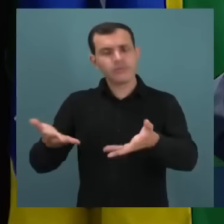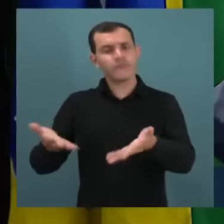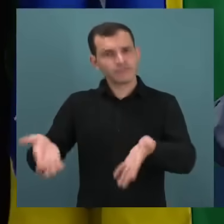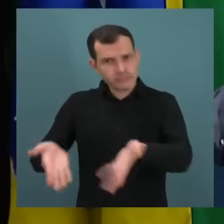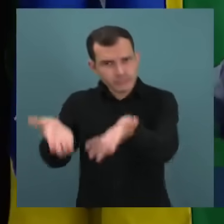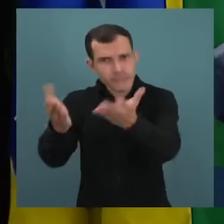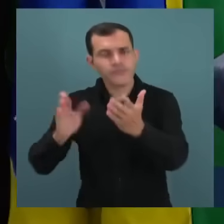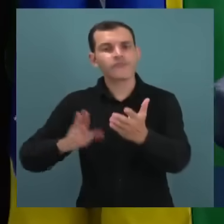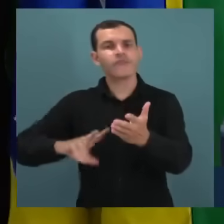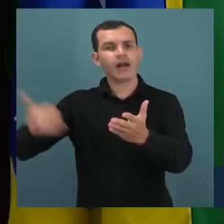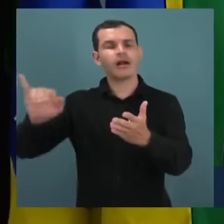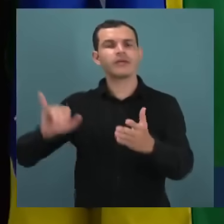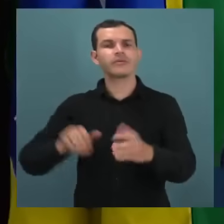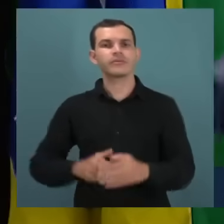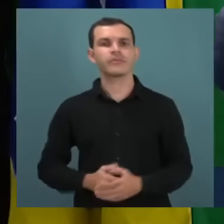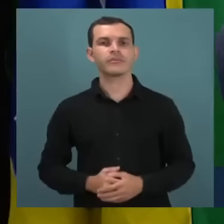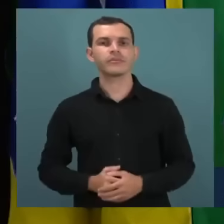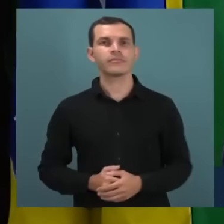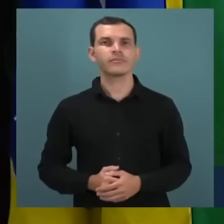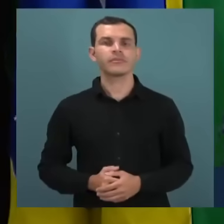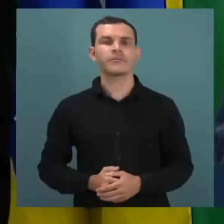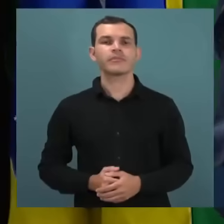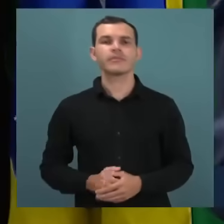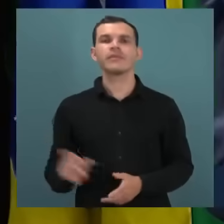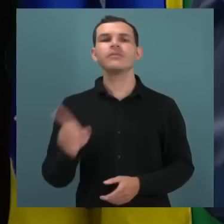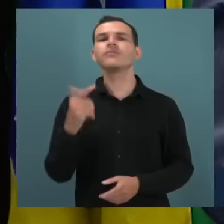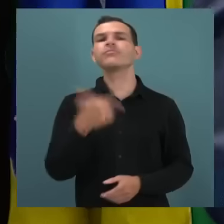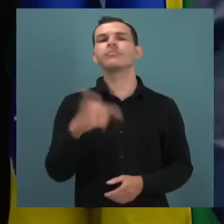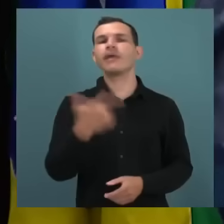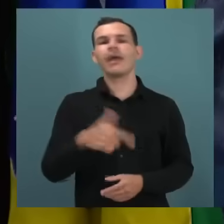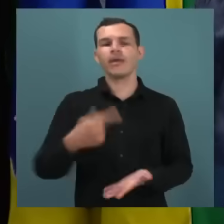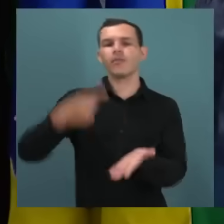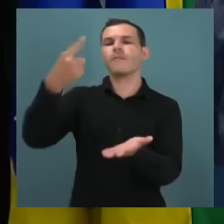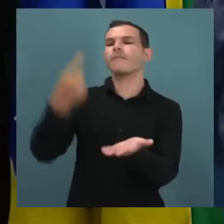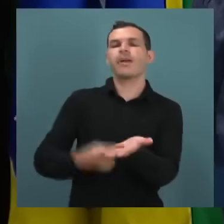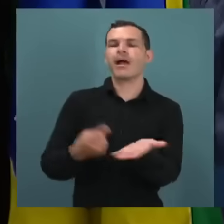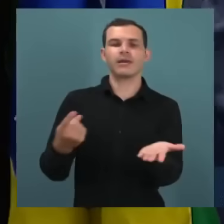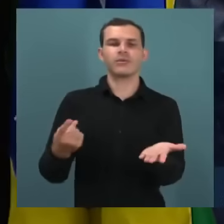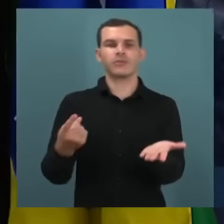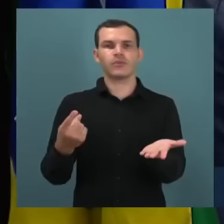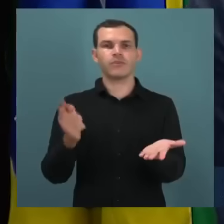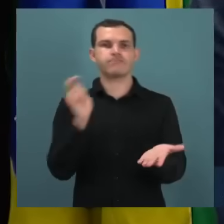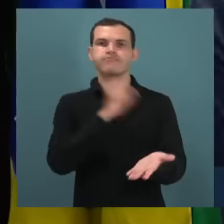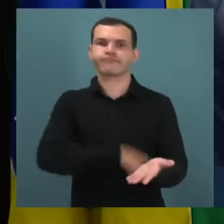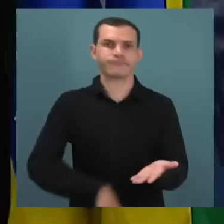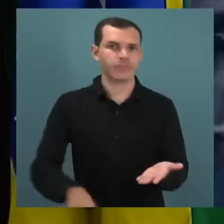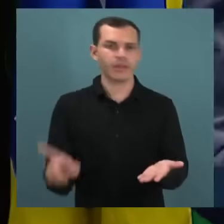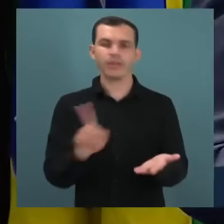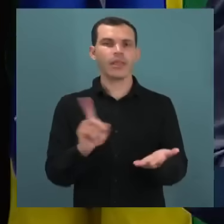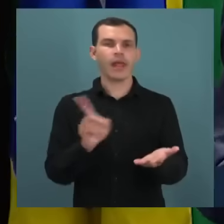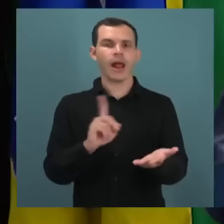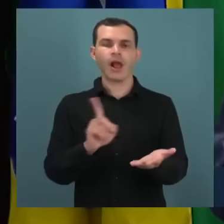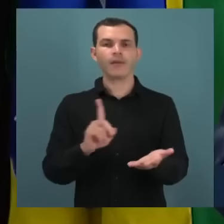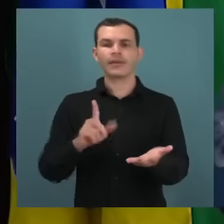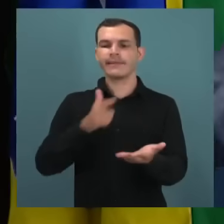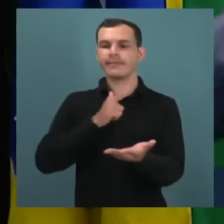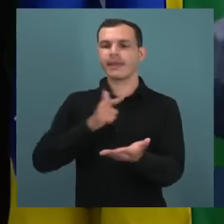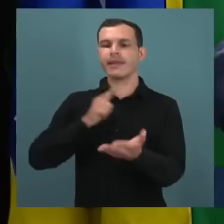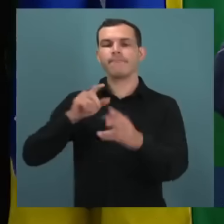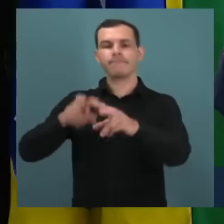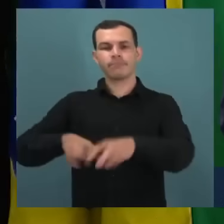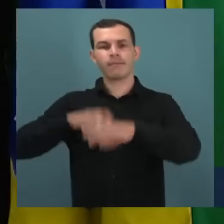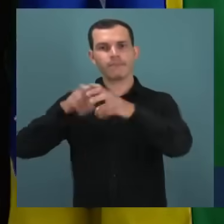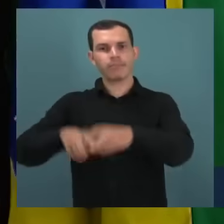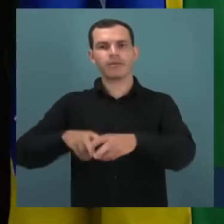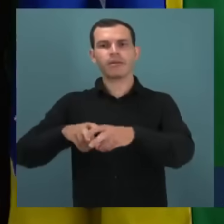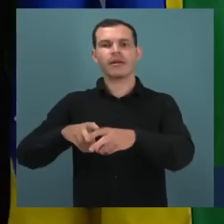produção. Ela não é repartida através de um pacto da mediocridade, que na verdade suprime a produtividade, que